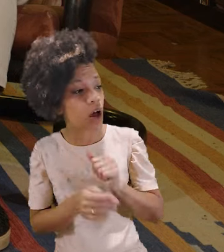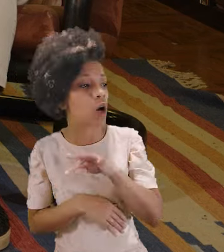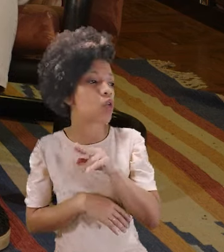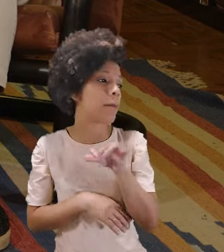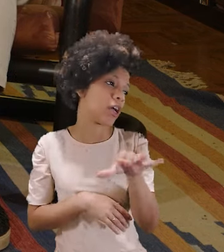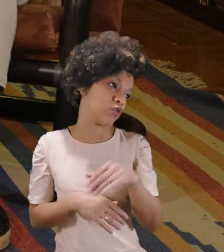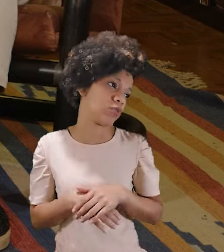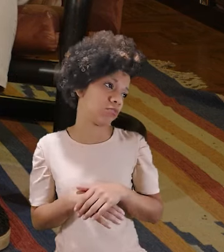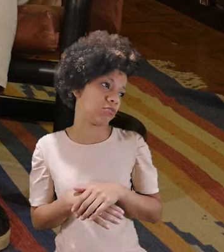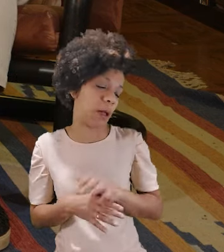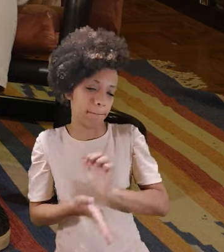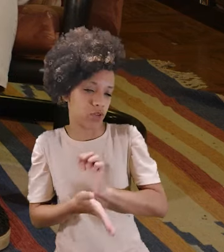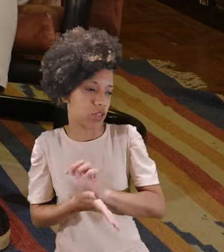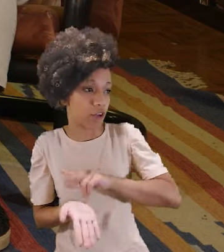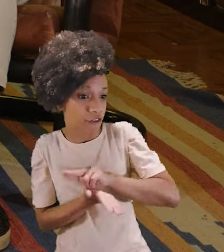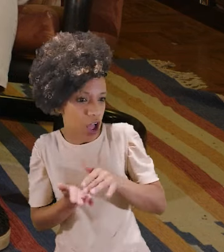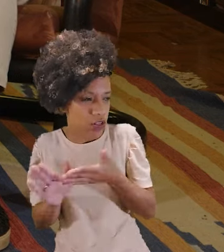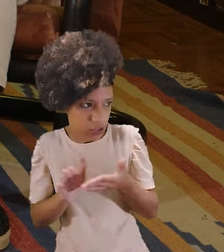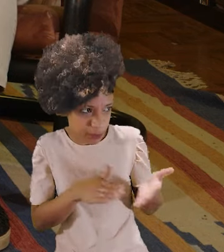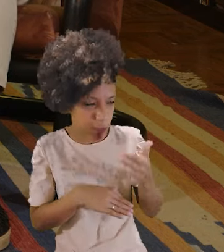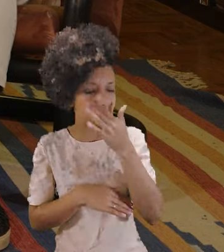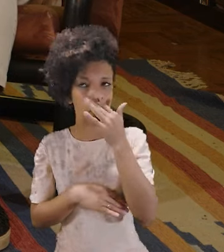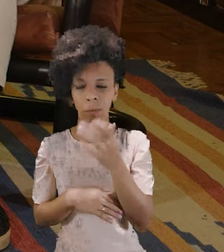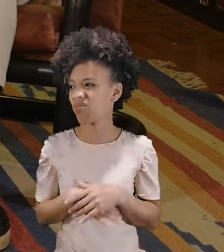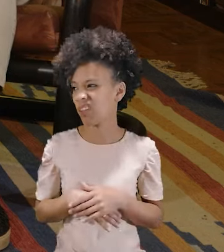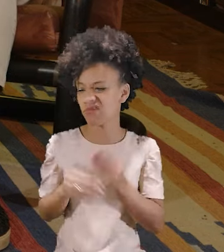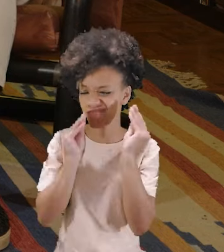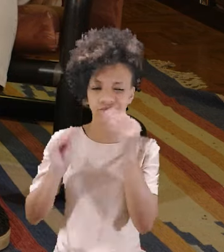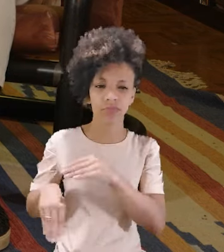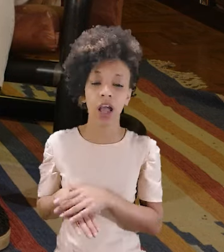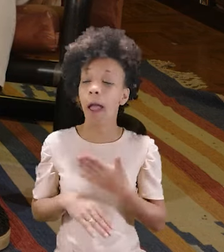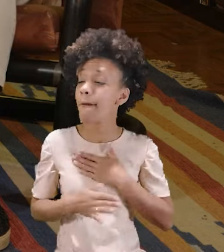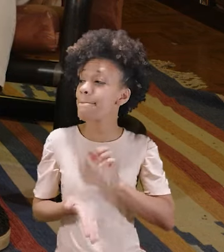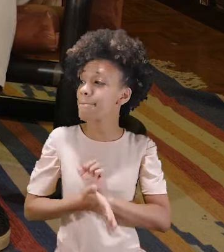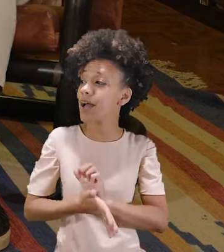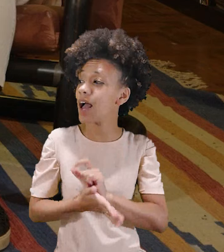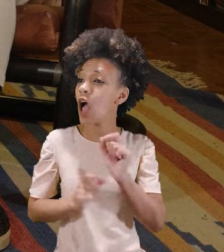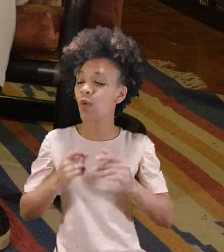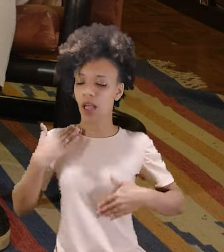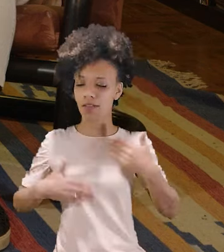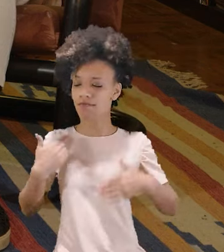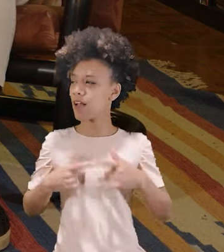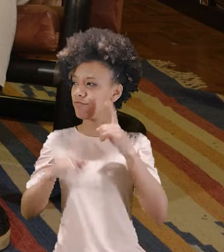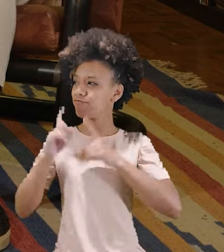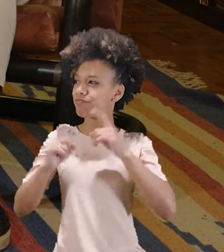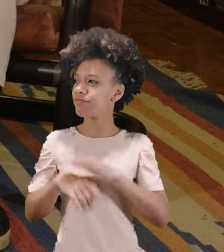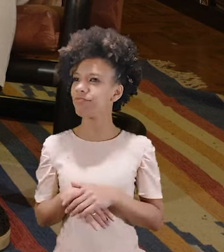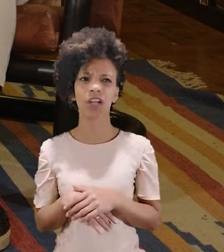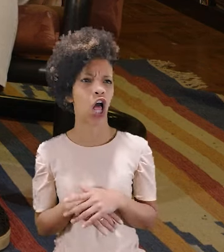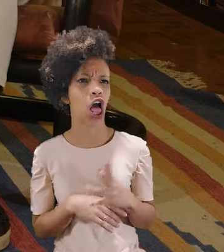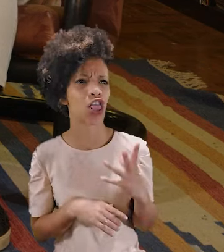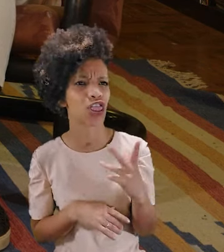ter a buzina em vários momentos ser tão dramático sem graça a buzina para mim ela é uma expressão do corpo